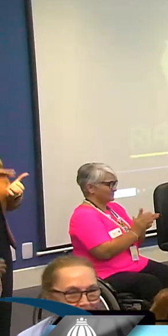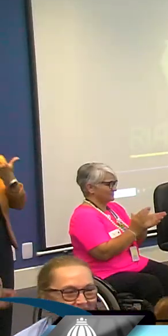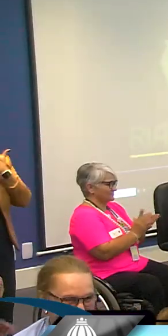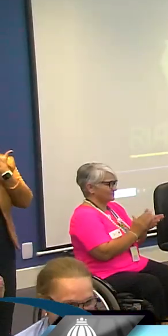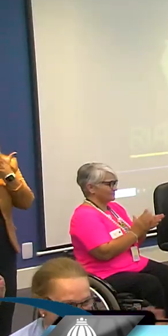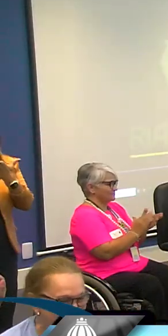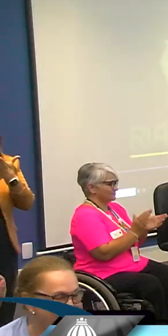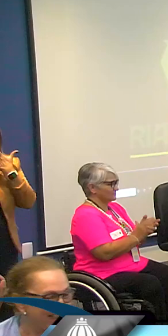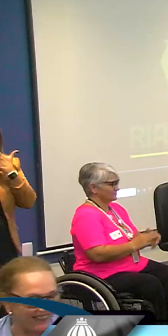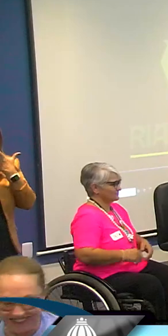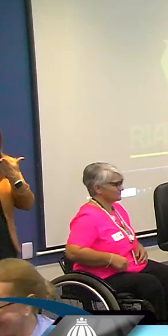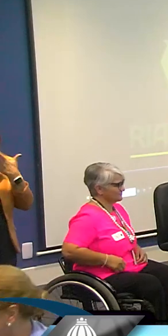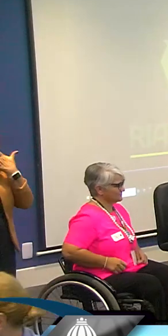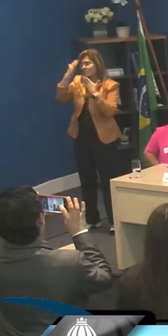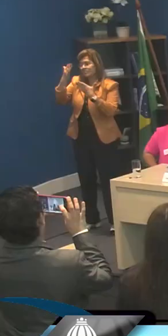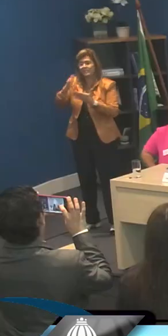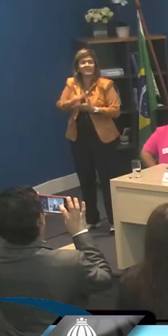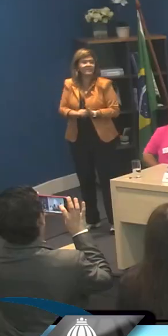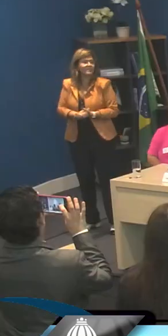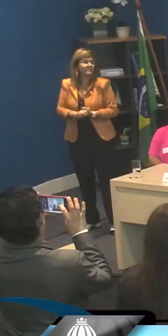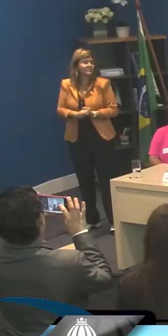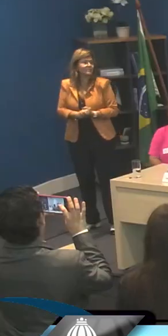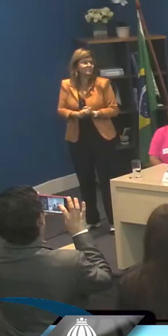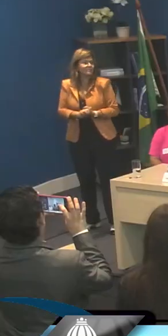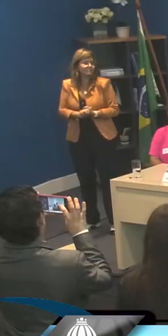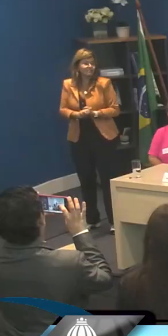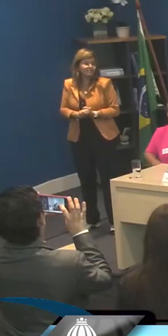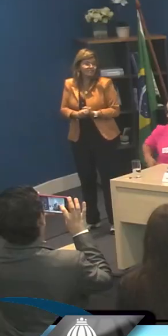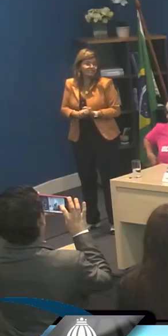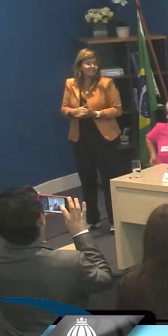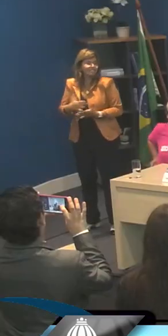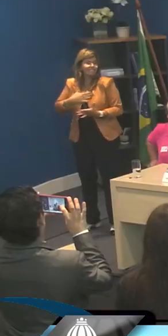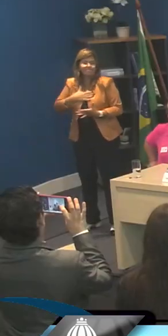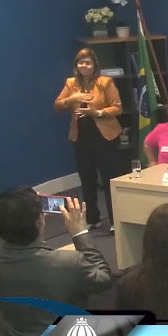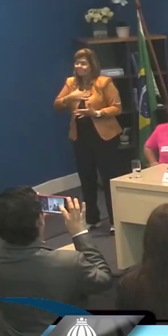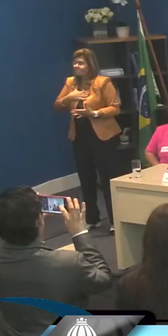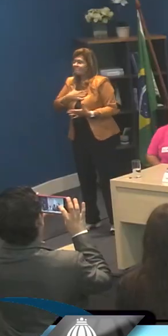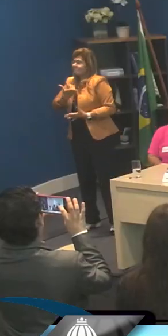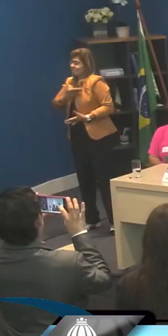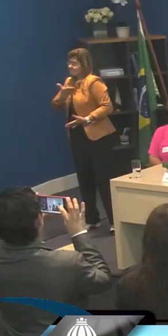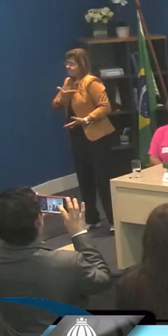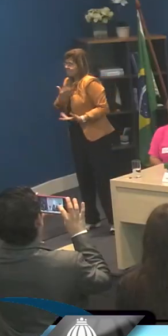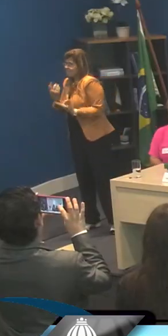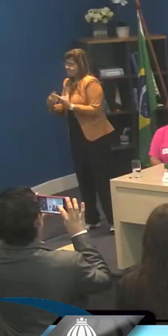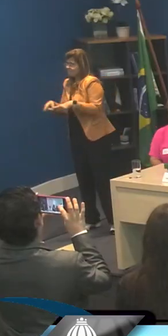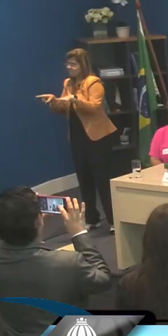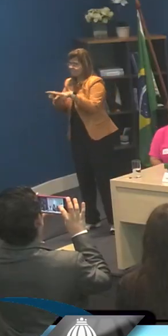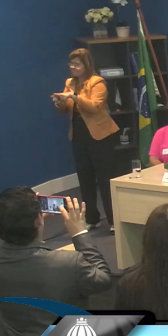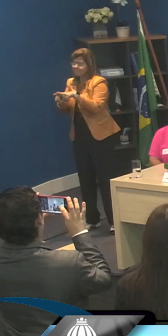Obrigado, escreve aqui. Obrigado, meu amigo, meu parceiro, doutor Valdinho.